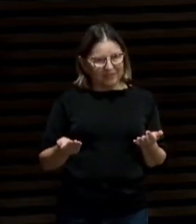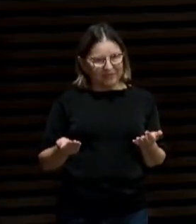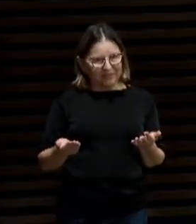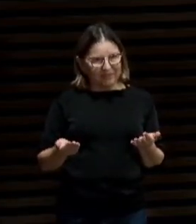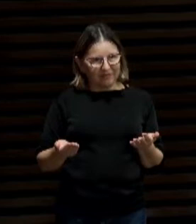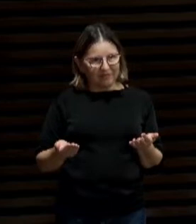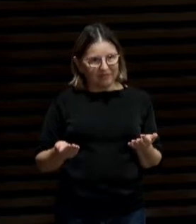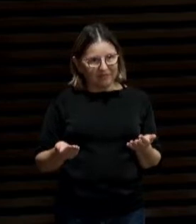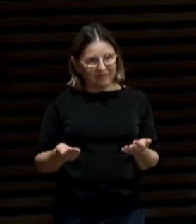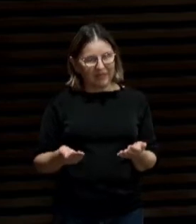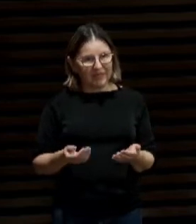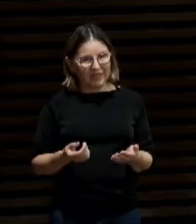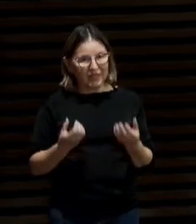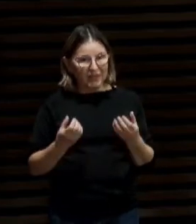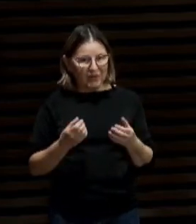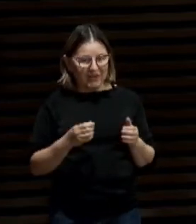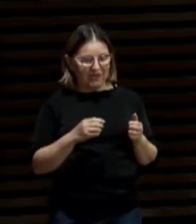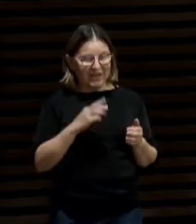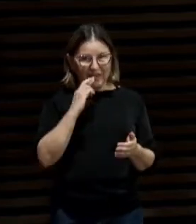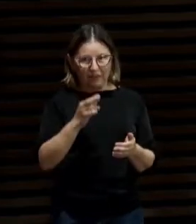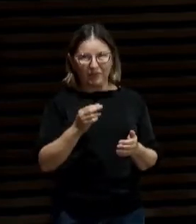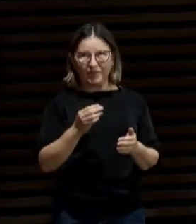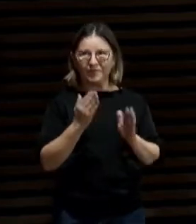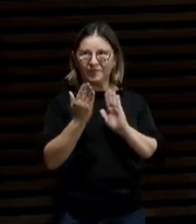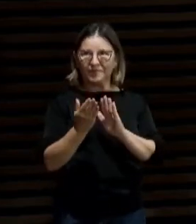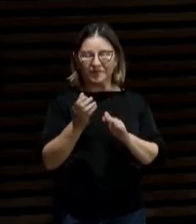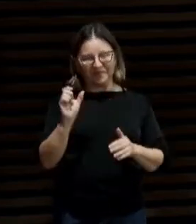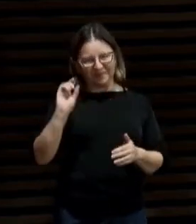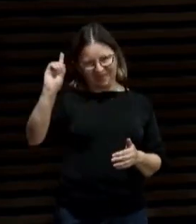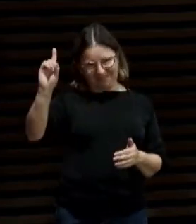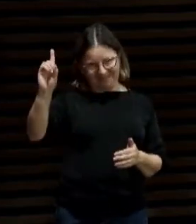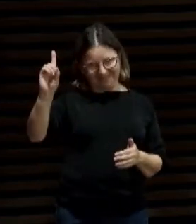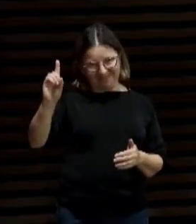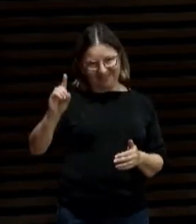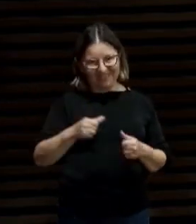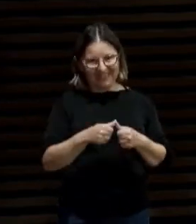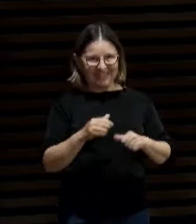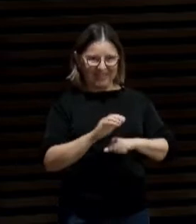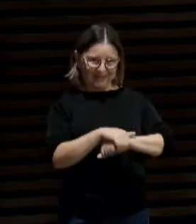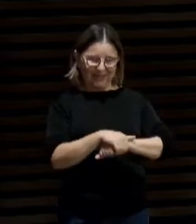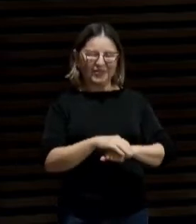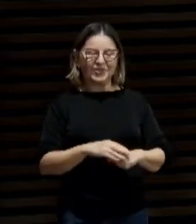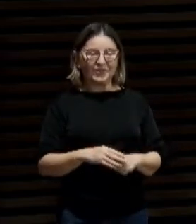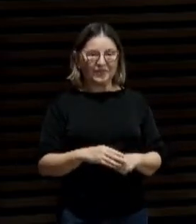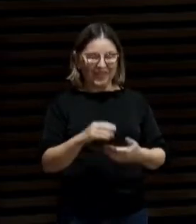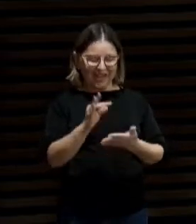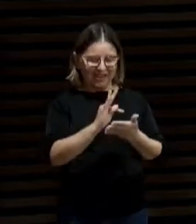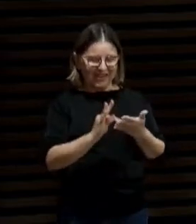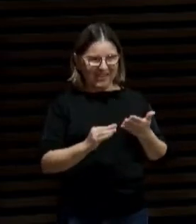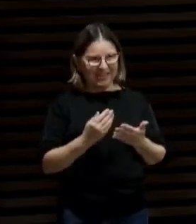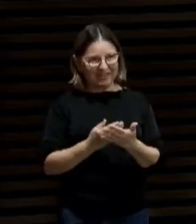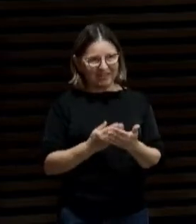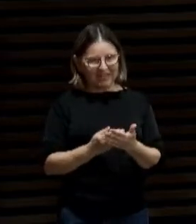É o que eu pretendo responder mediante a palavra de Deus com os irmãos nessa noite. O texto que nós vamos estudar foi escrito